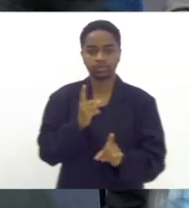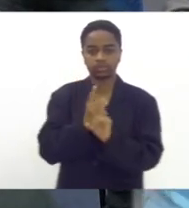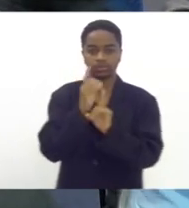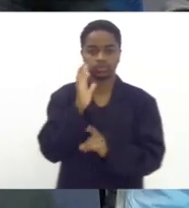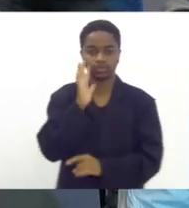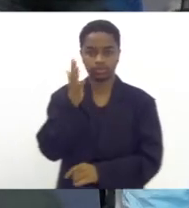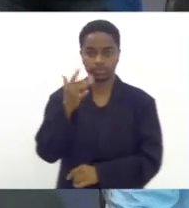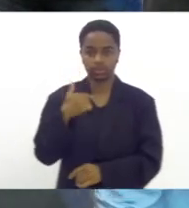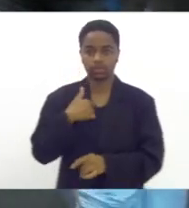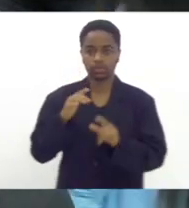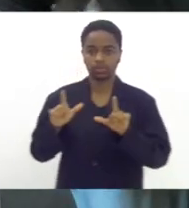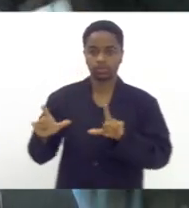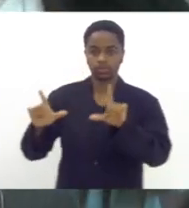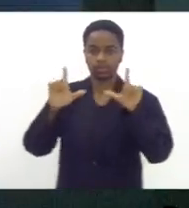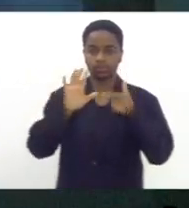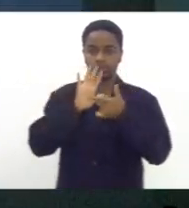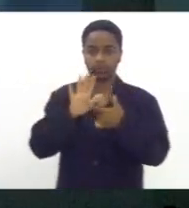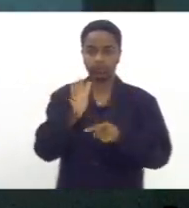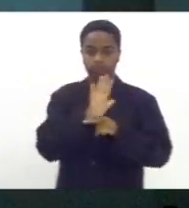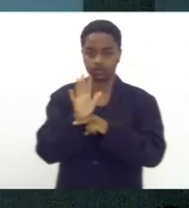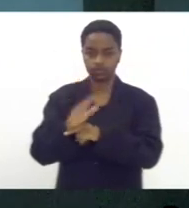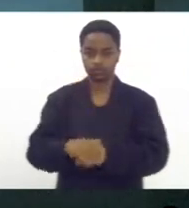depois eu vou passar a palavra aos